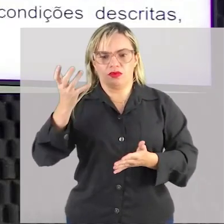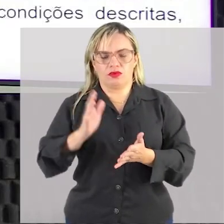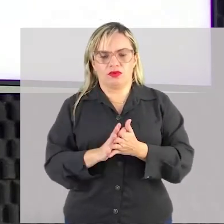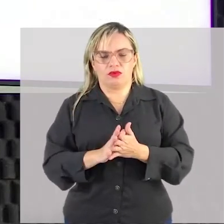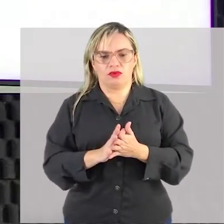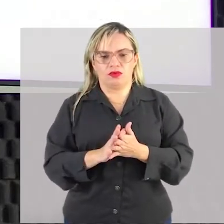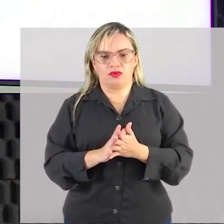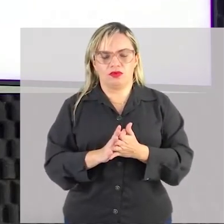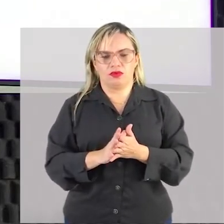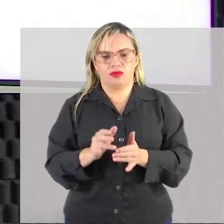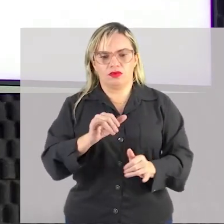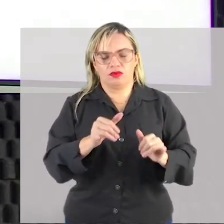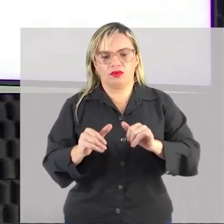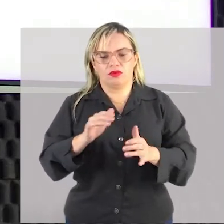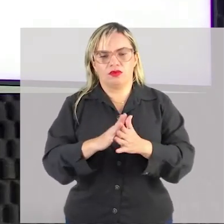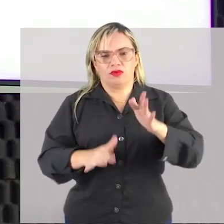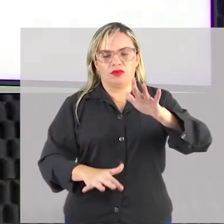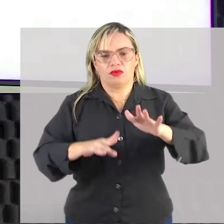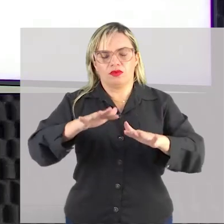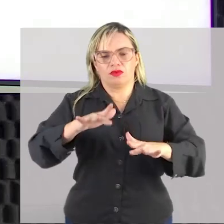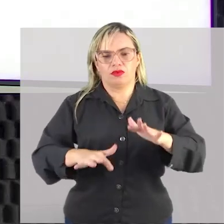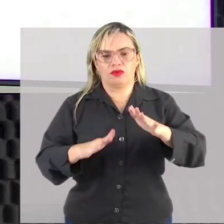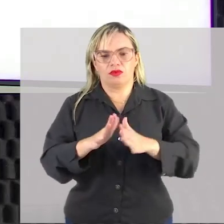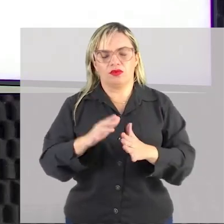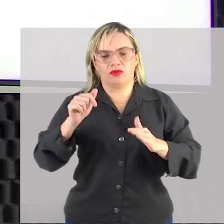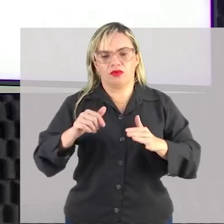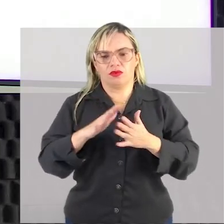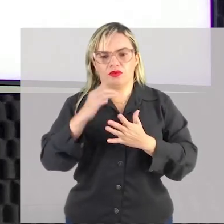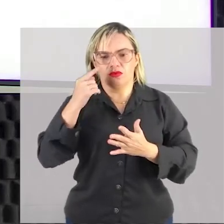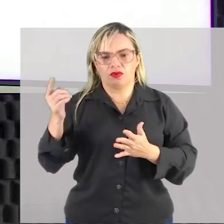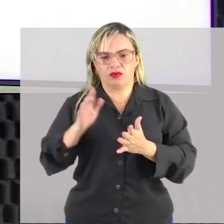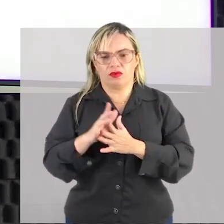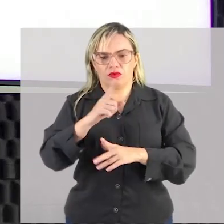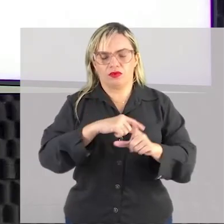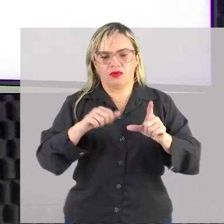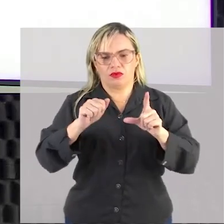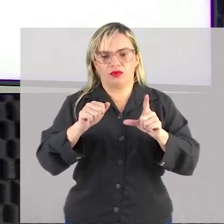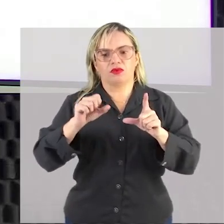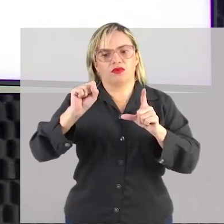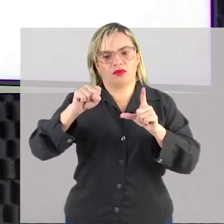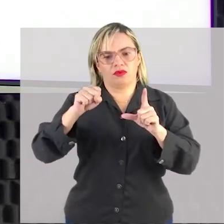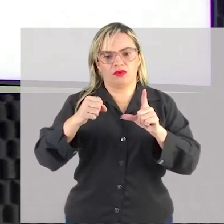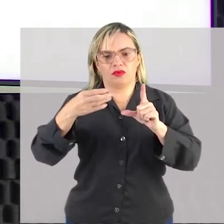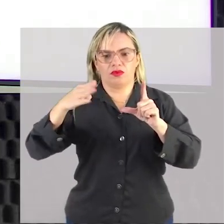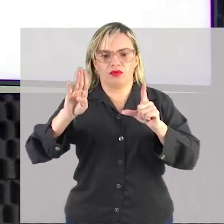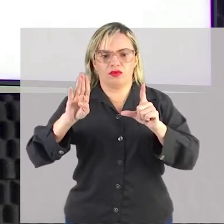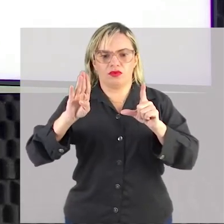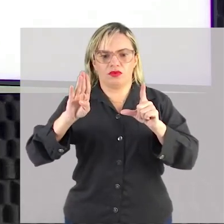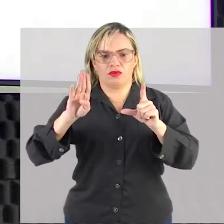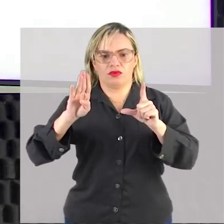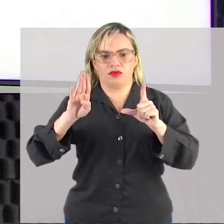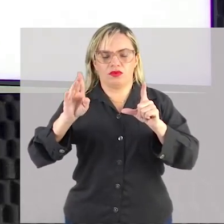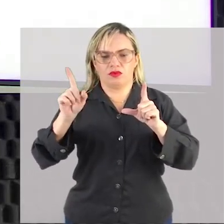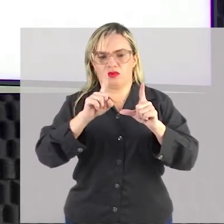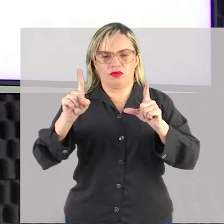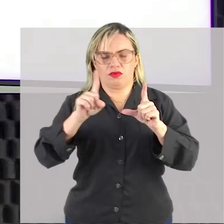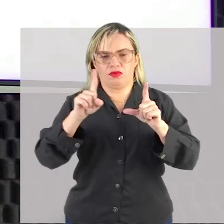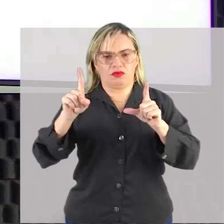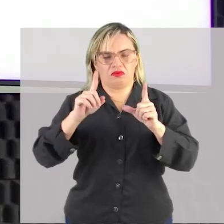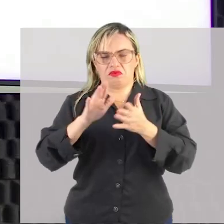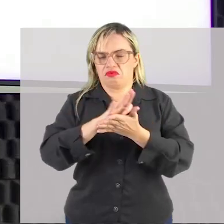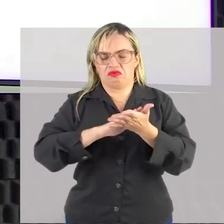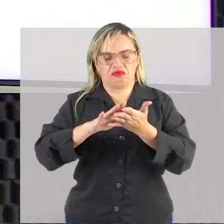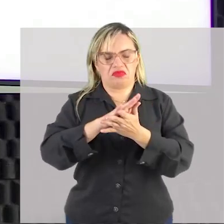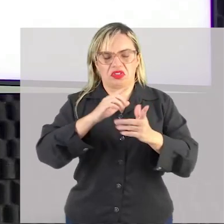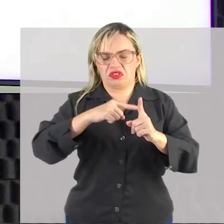do equilíbrio. Continuando, liberação do gás para o ambiente, sim. Elevação da temperatura do recipiente, não tem